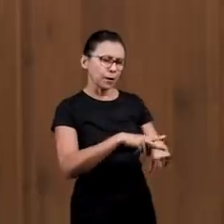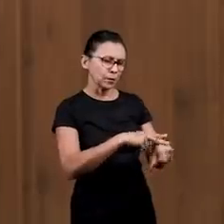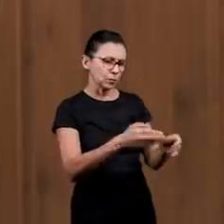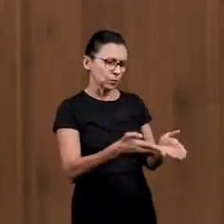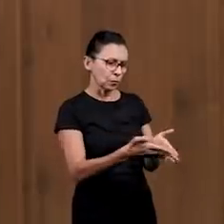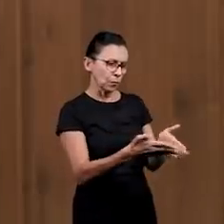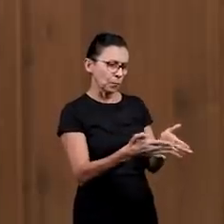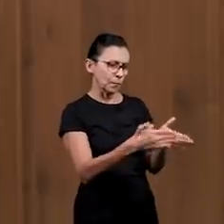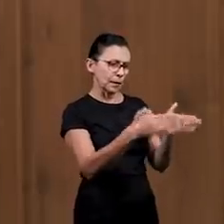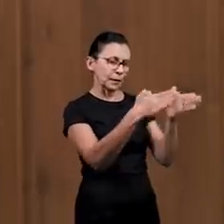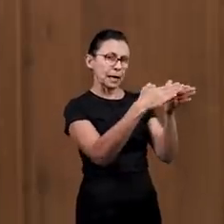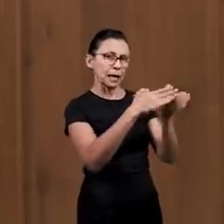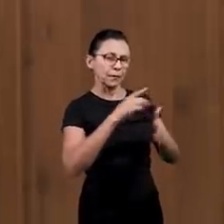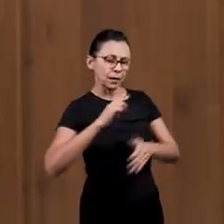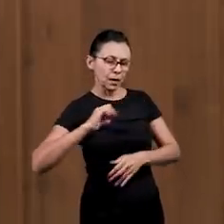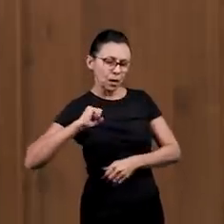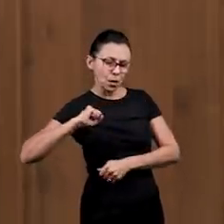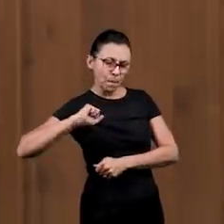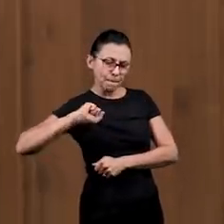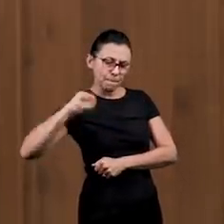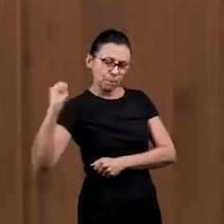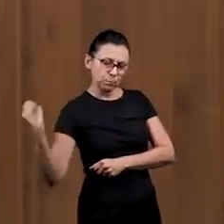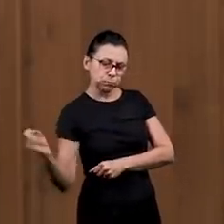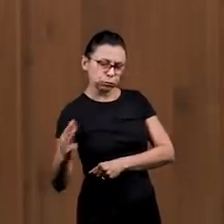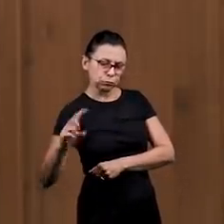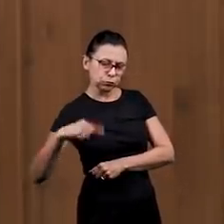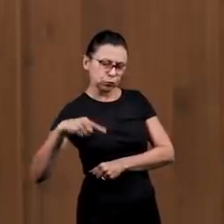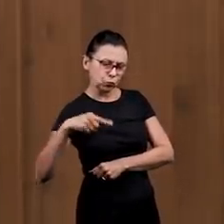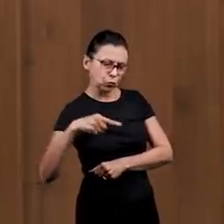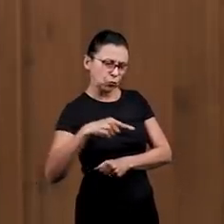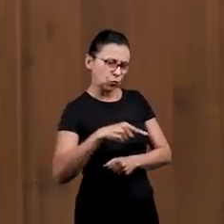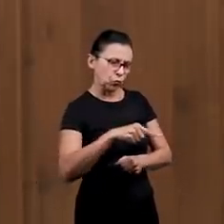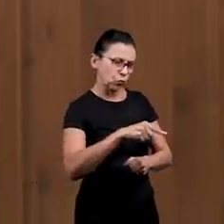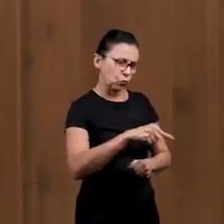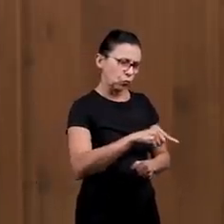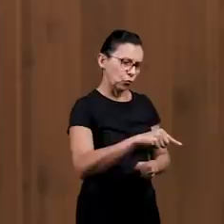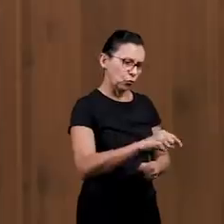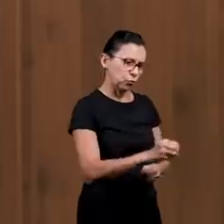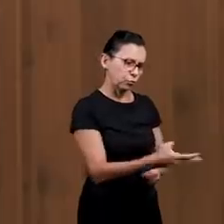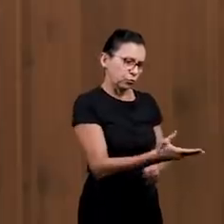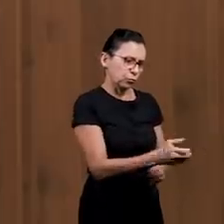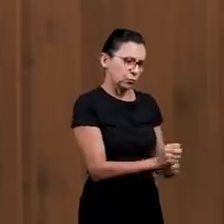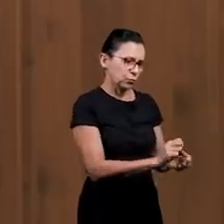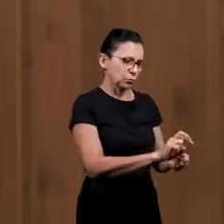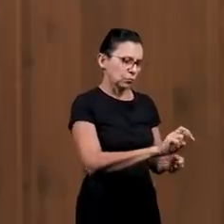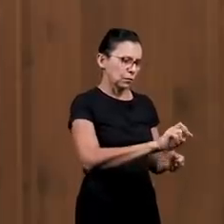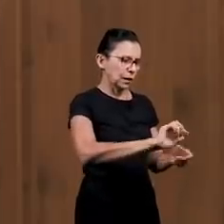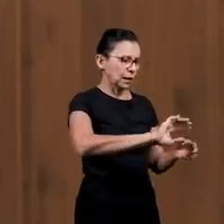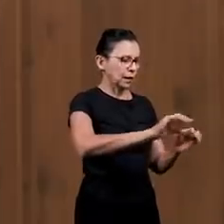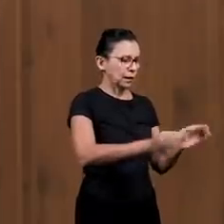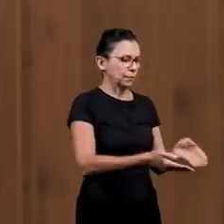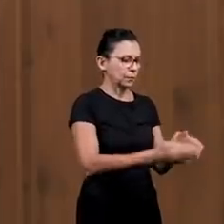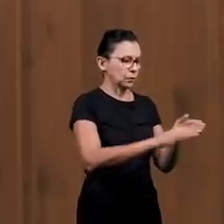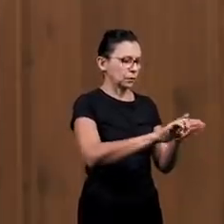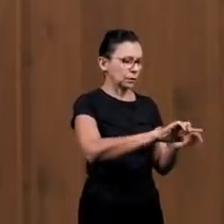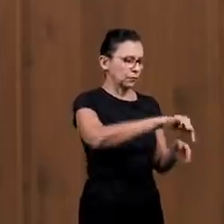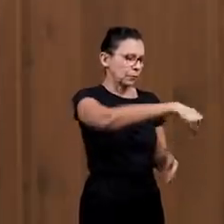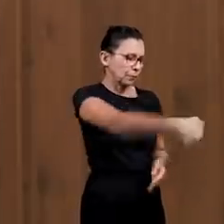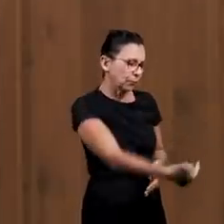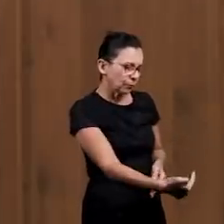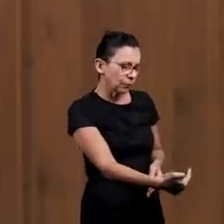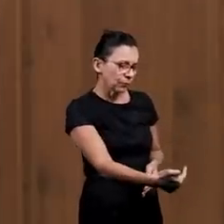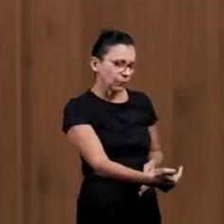falou: é a espada de Gideão. Deus entregou o nosso exército nas mãos de